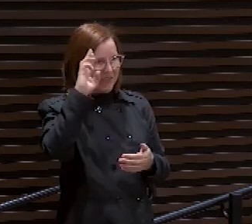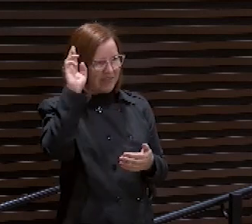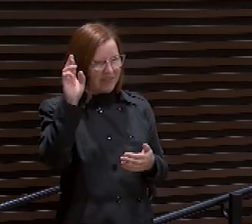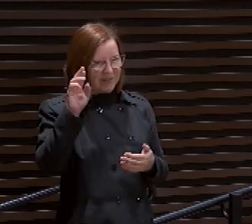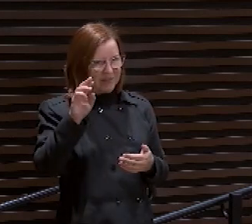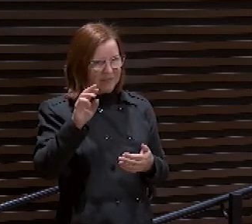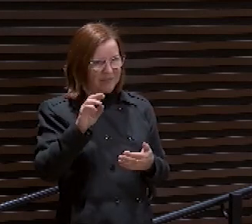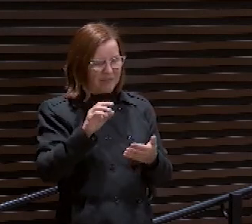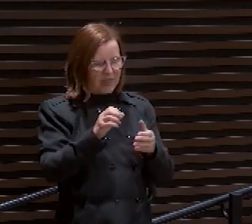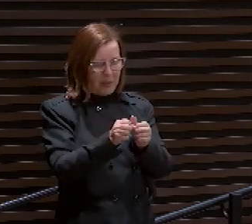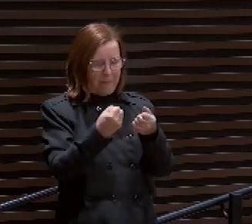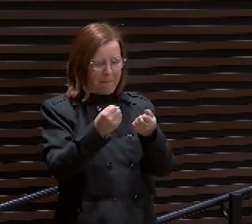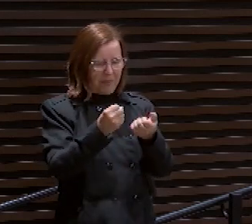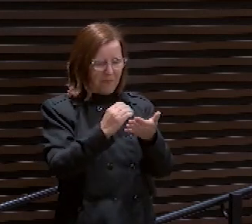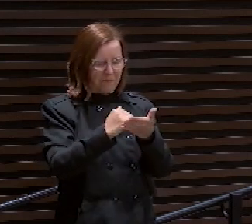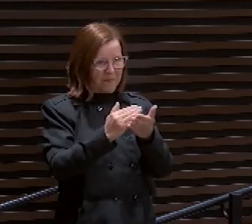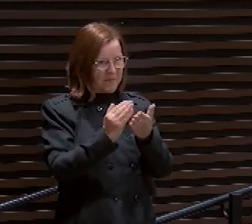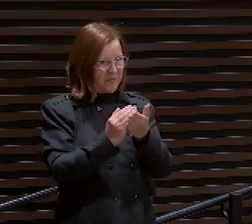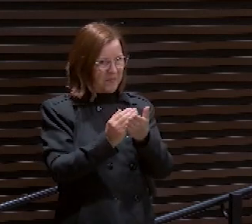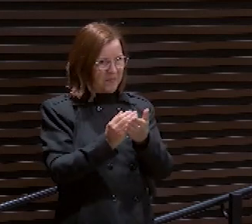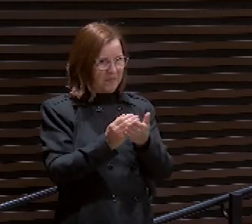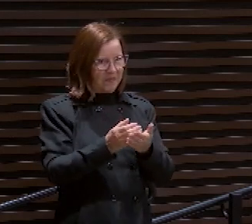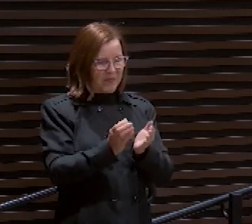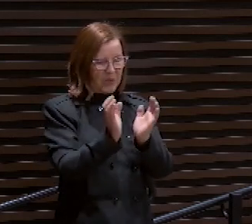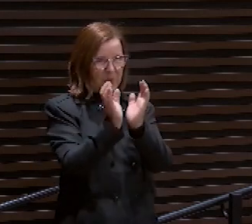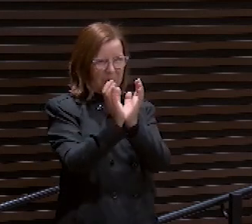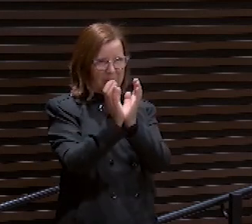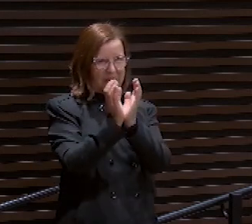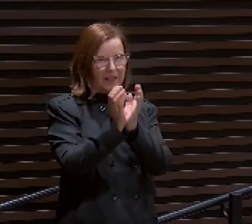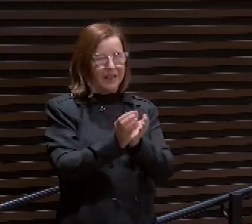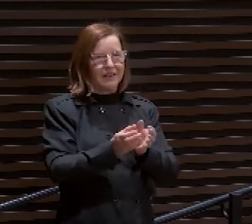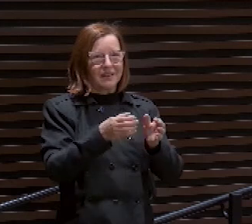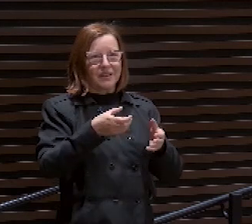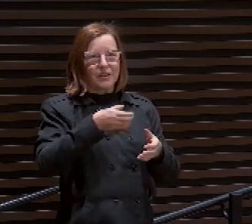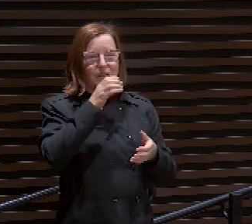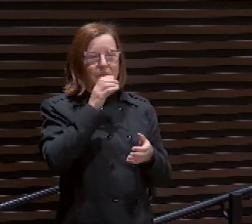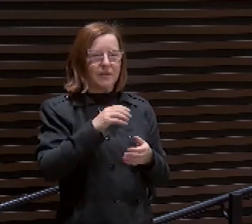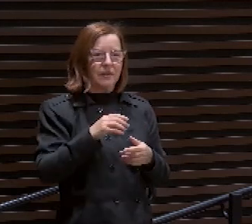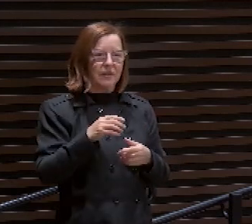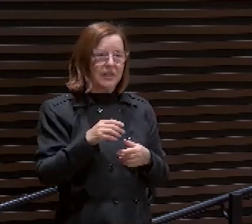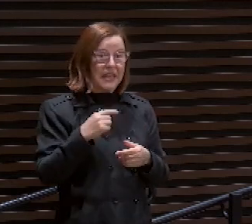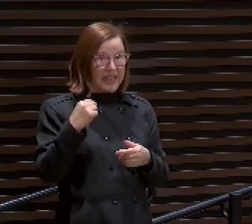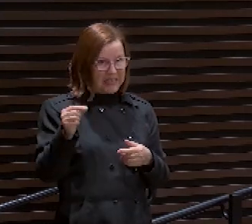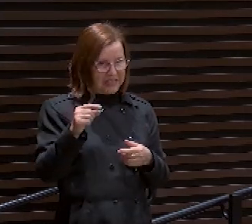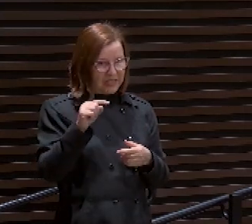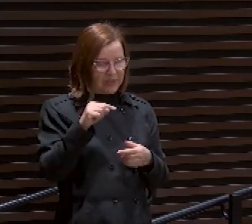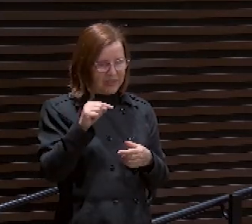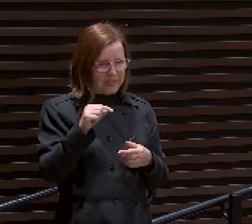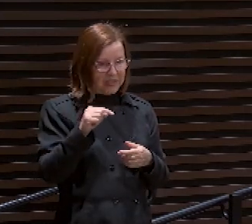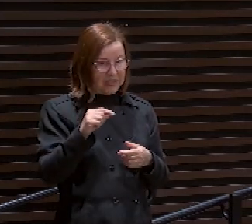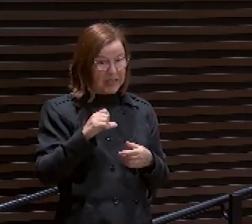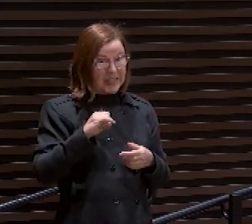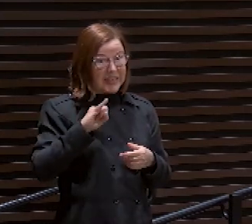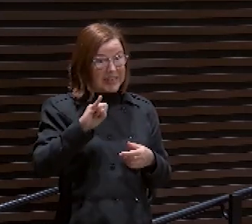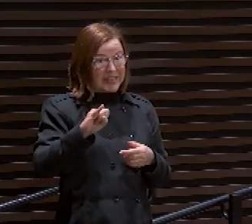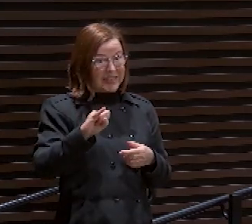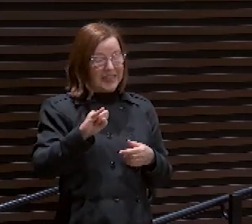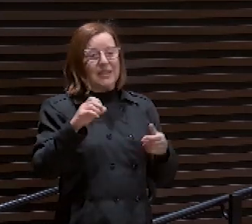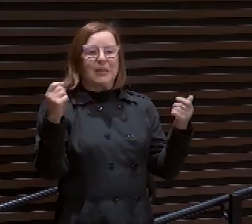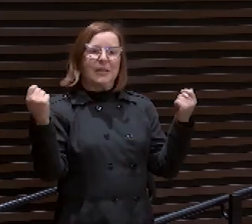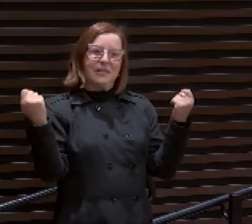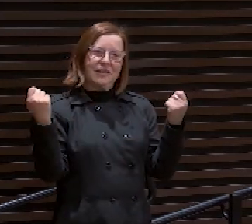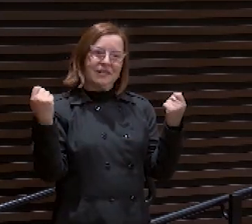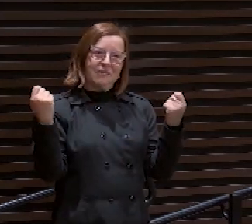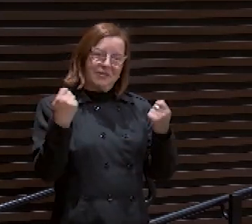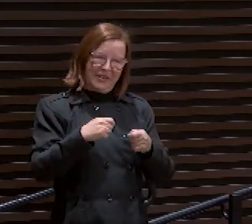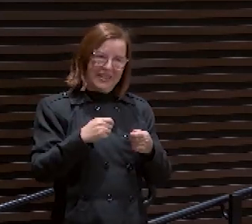vamos tomar do cálice do Senhor e saindo daqui, se possível, vá se retratar, se reconciliar e busque a paz com todos